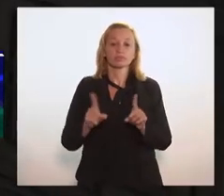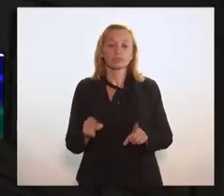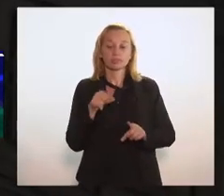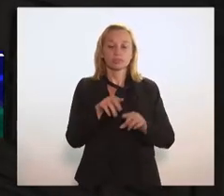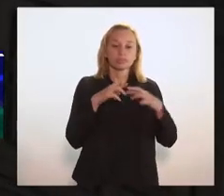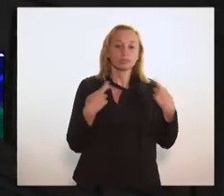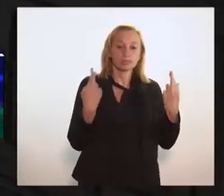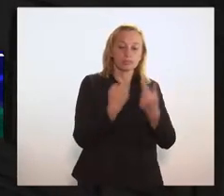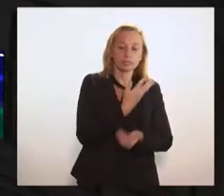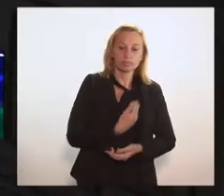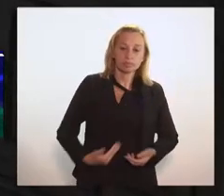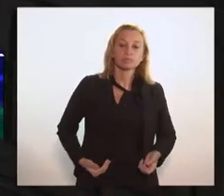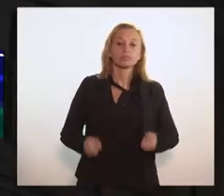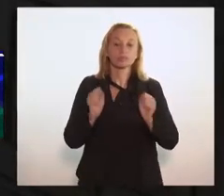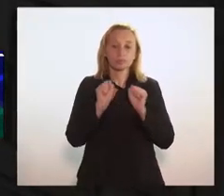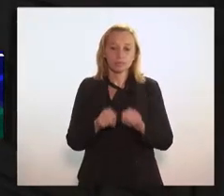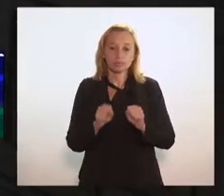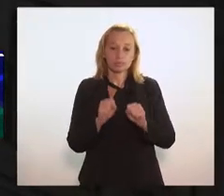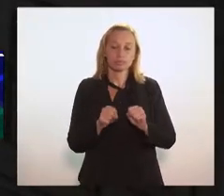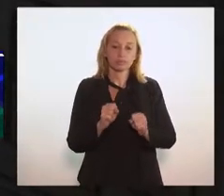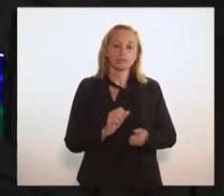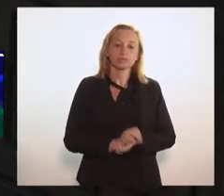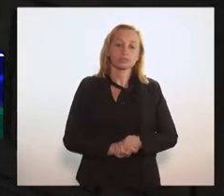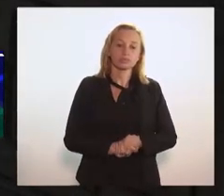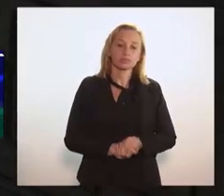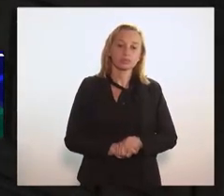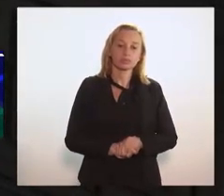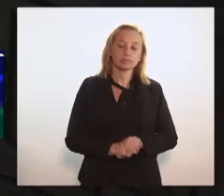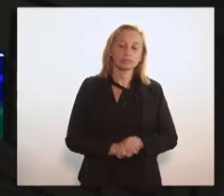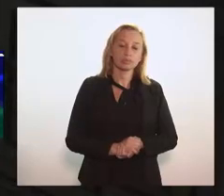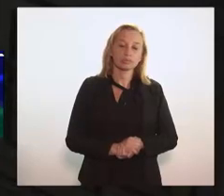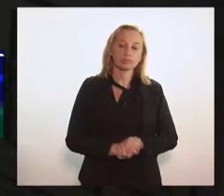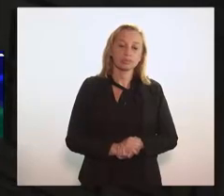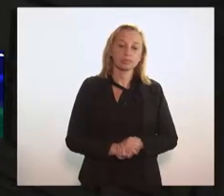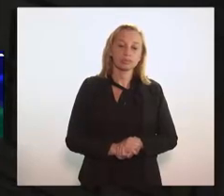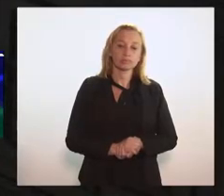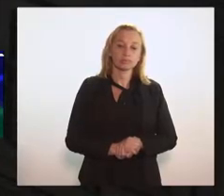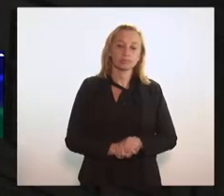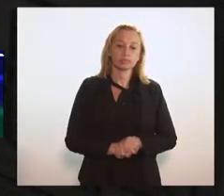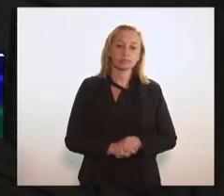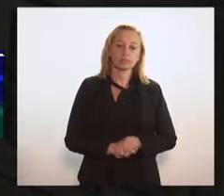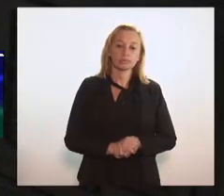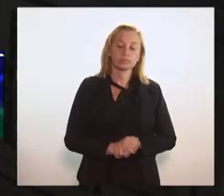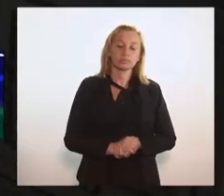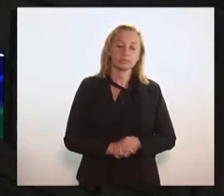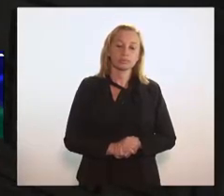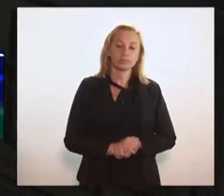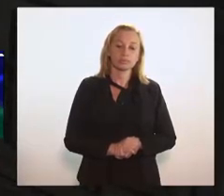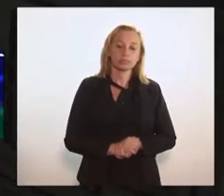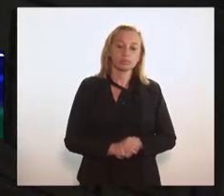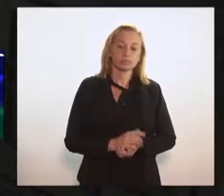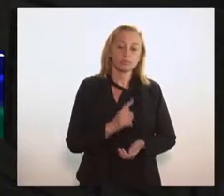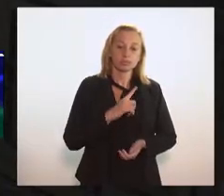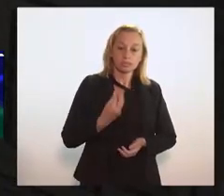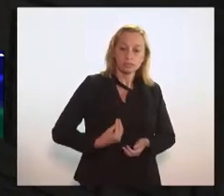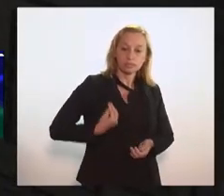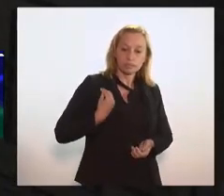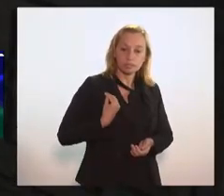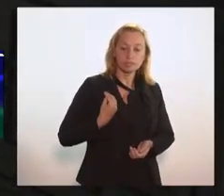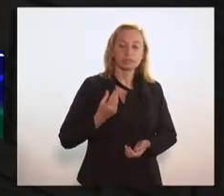audiência pública possa ser interdisciplinar, possa contar com a presença